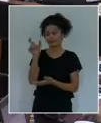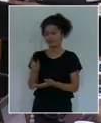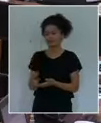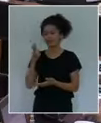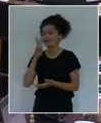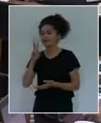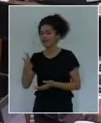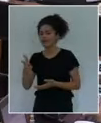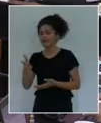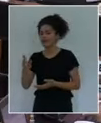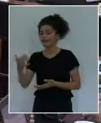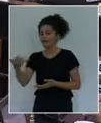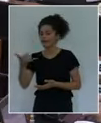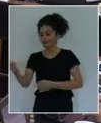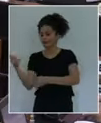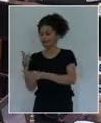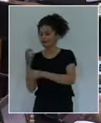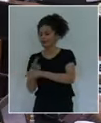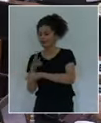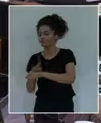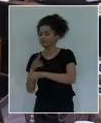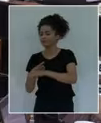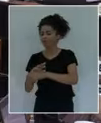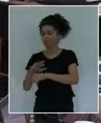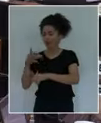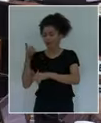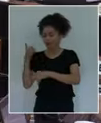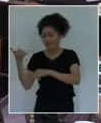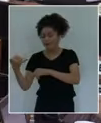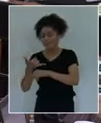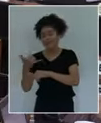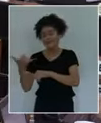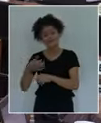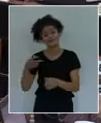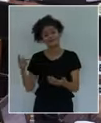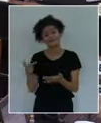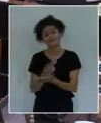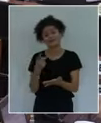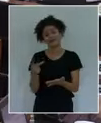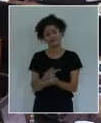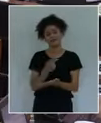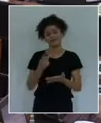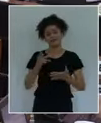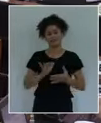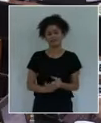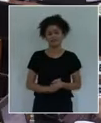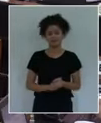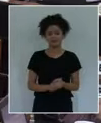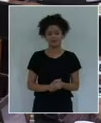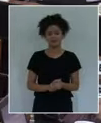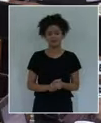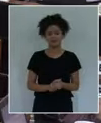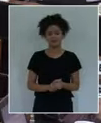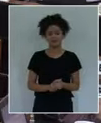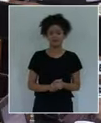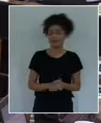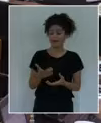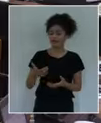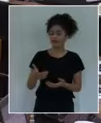no WhatsApp é esse pessoal aí que trabalha muito na cidade, que tem muito tempo de ficar informando coisa errada. Aí